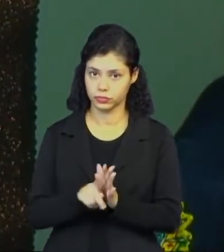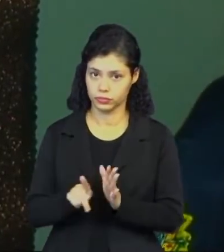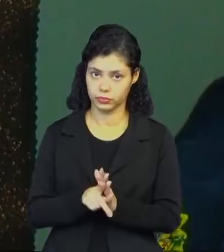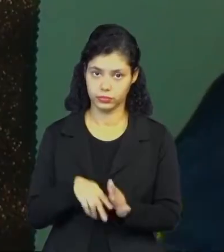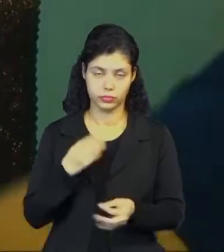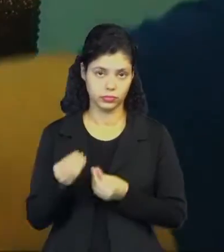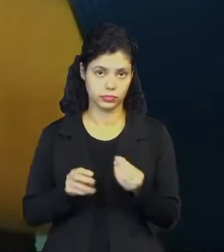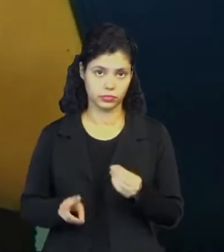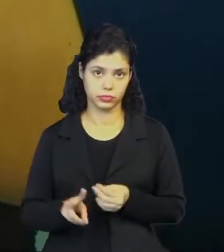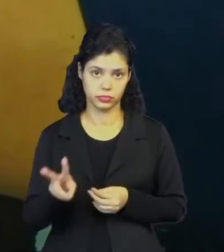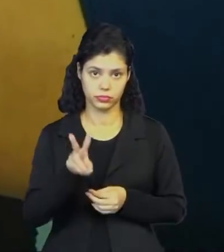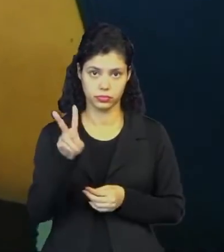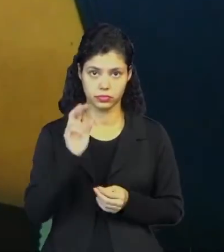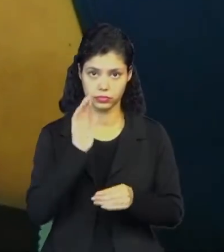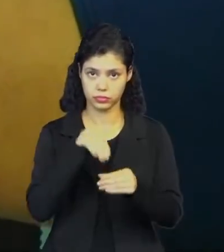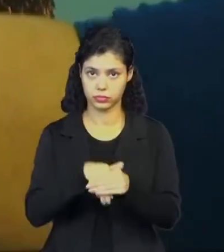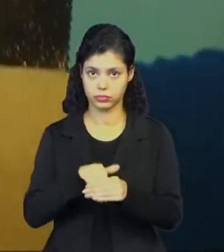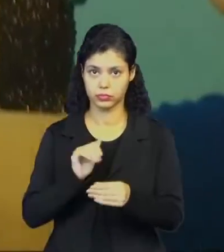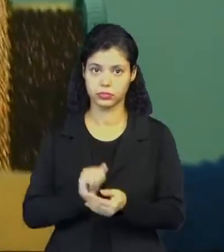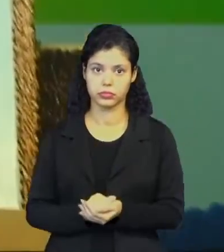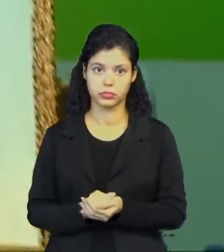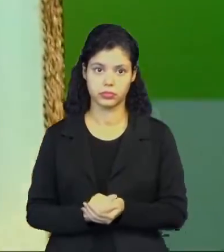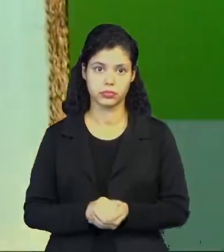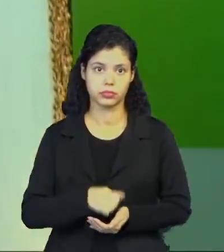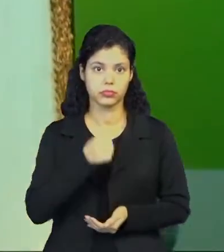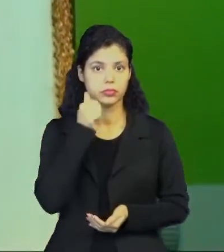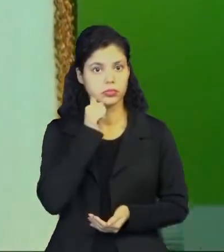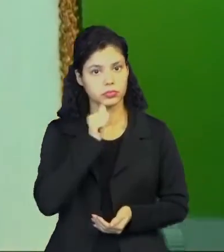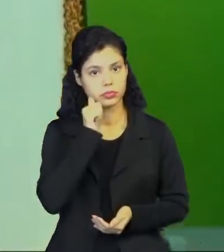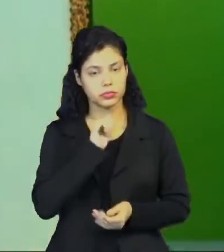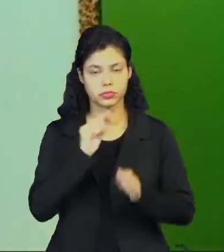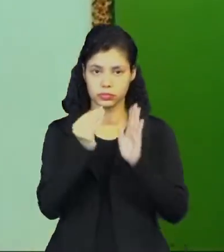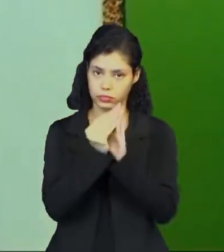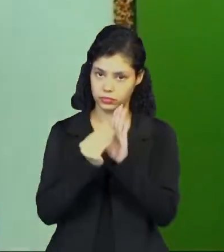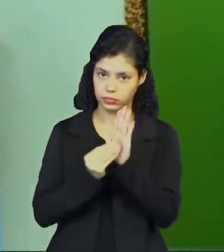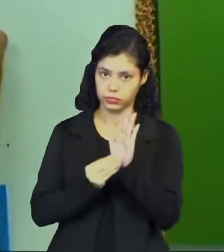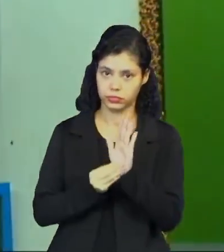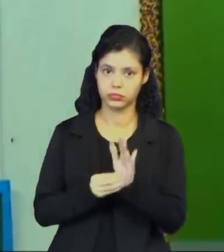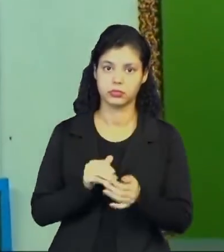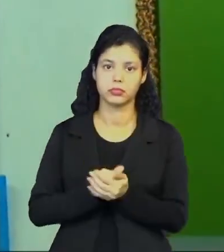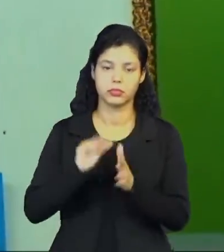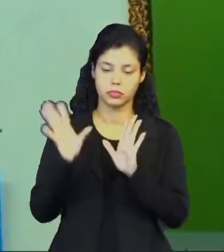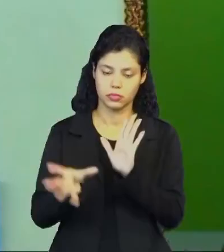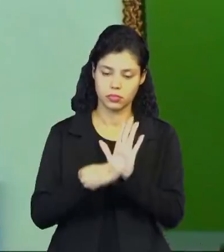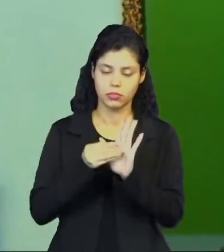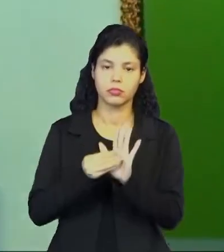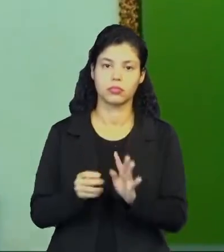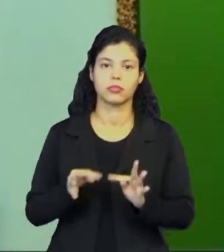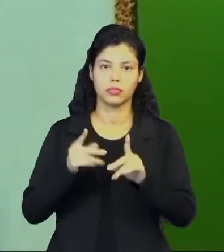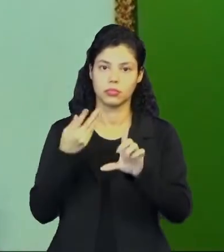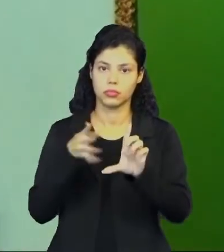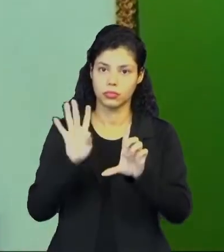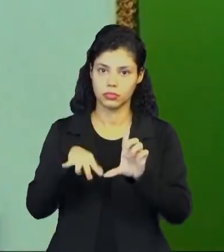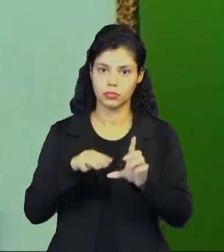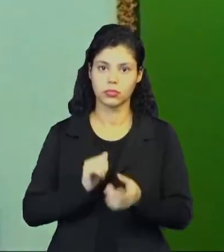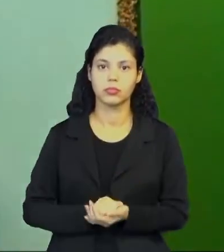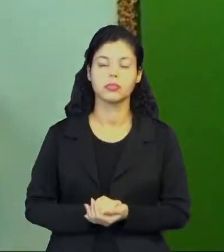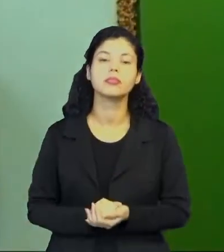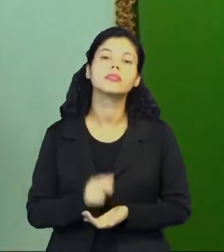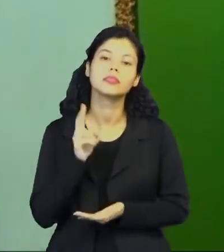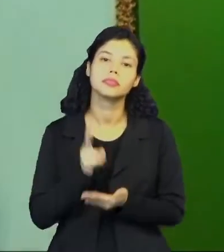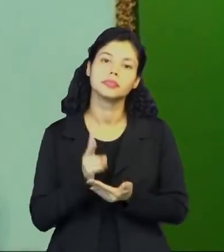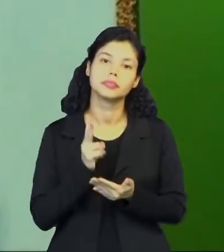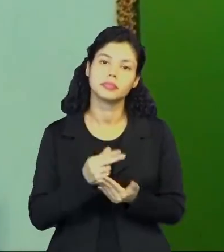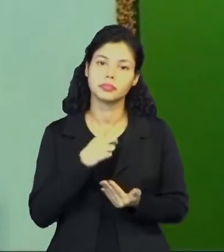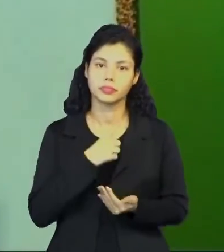Exatamente o valor de votos das meninas que estavam faltando. E assim eu vou completando a tabela conforme os dados.